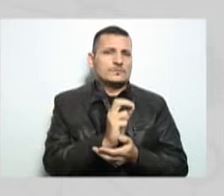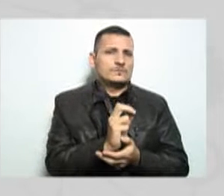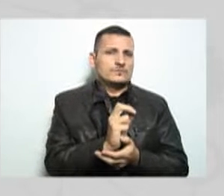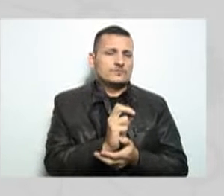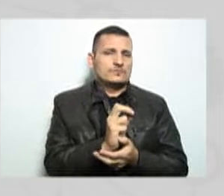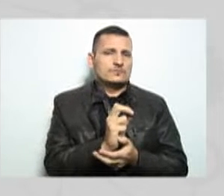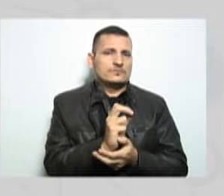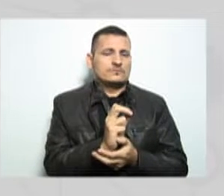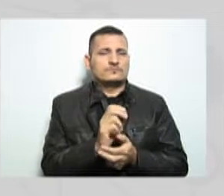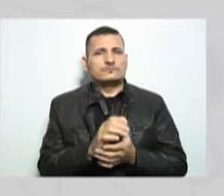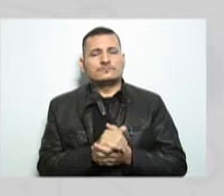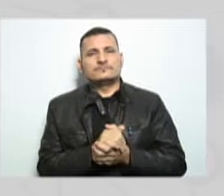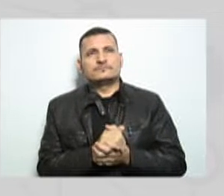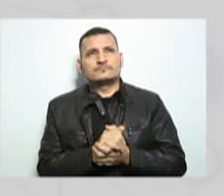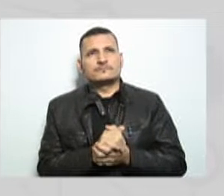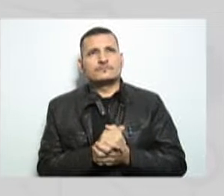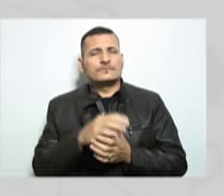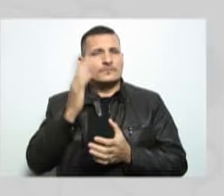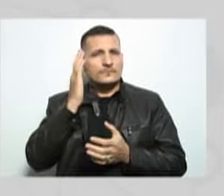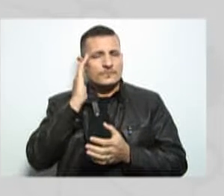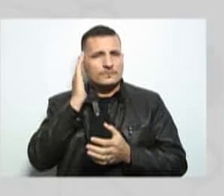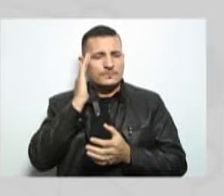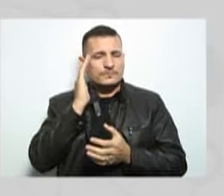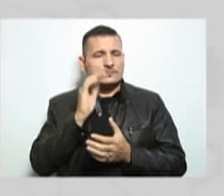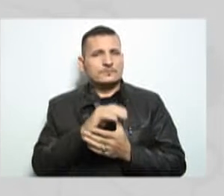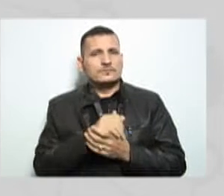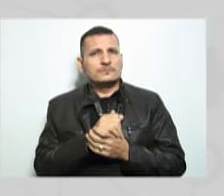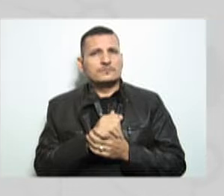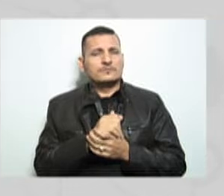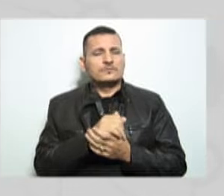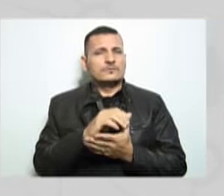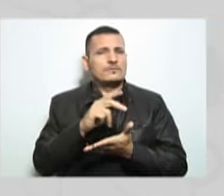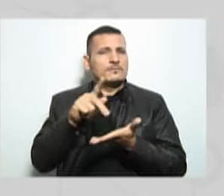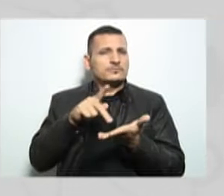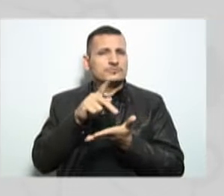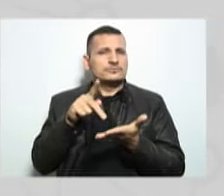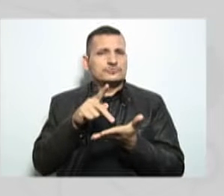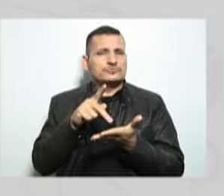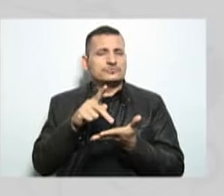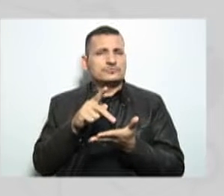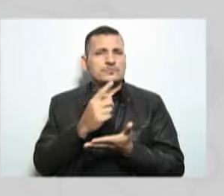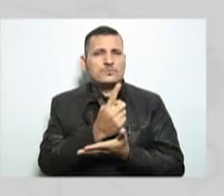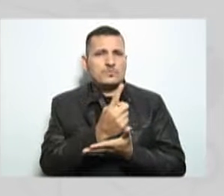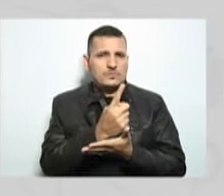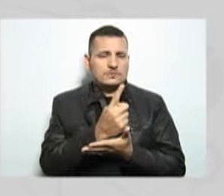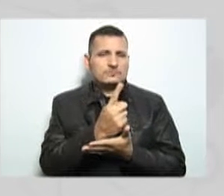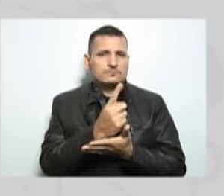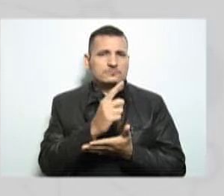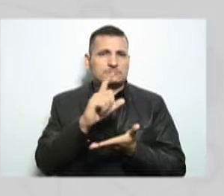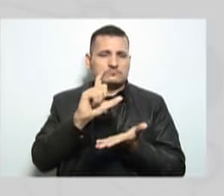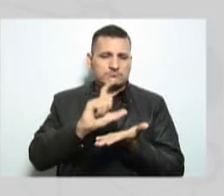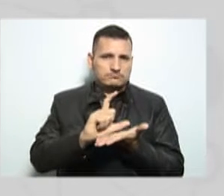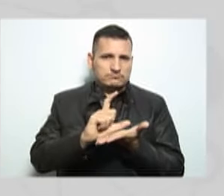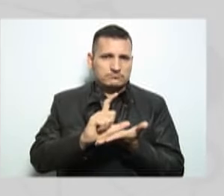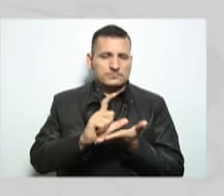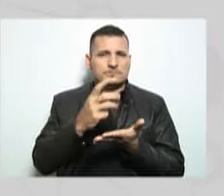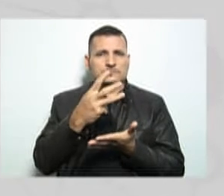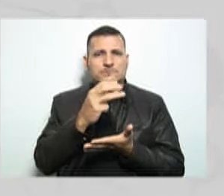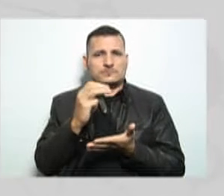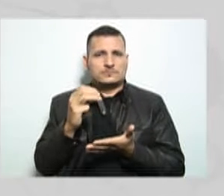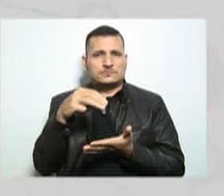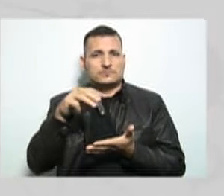leite condensado, sabendo que a receita para a produção do pudim gasta para cada unidade produzida uma caixa de 300 ml. Vamos lá para a